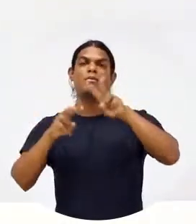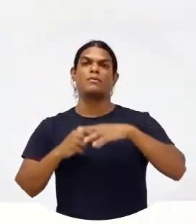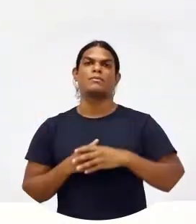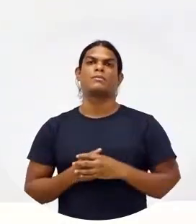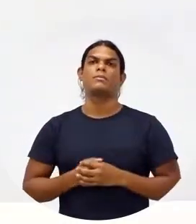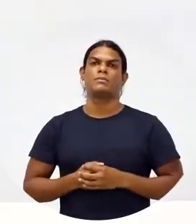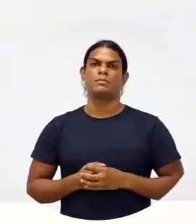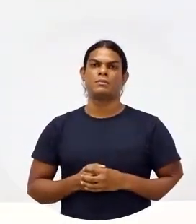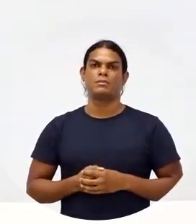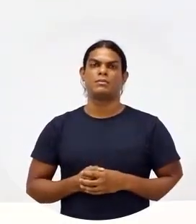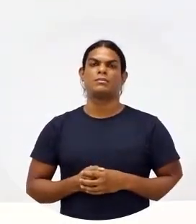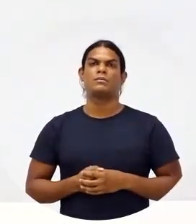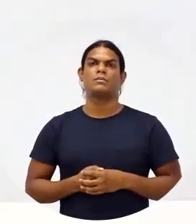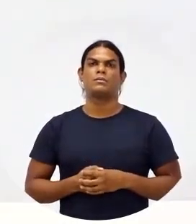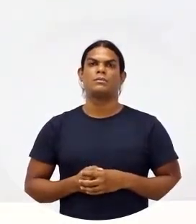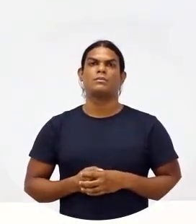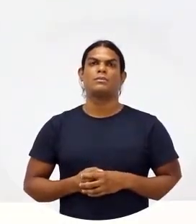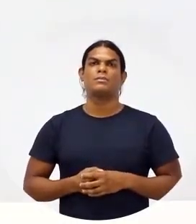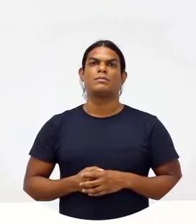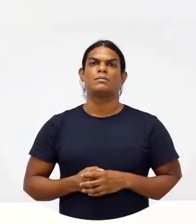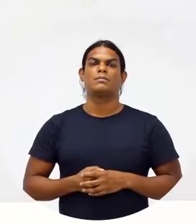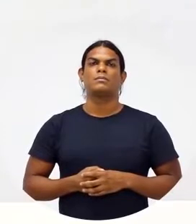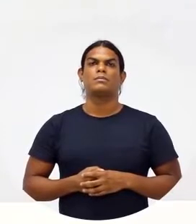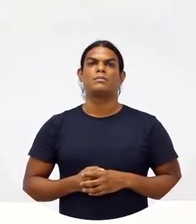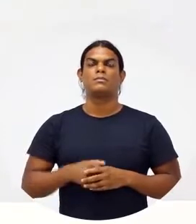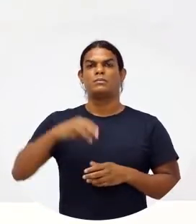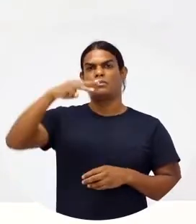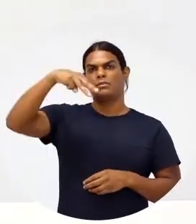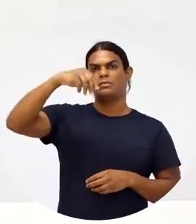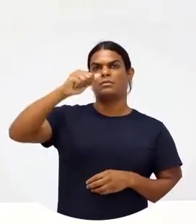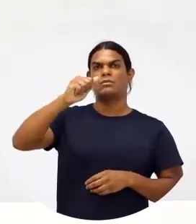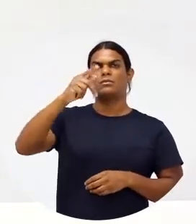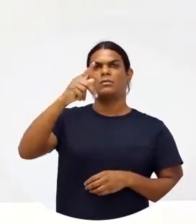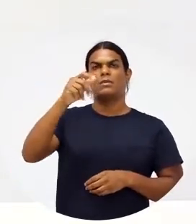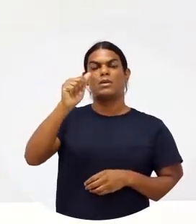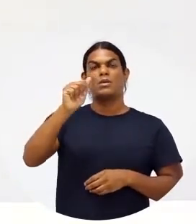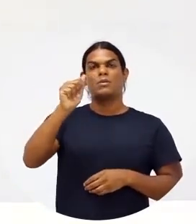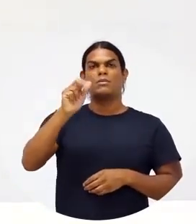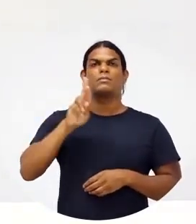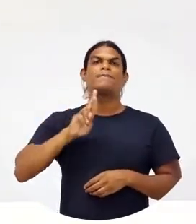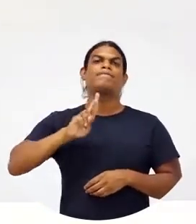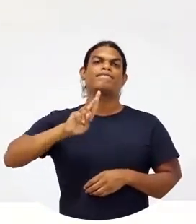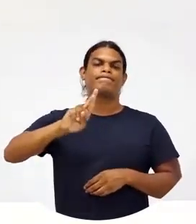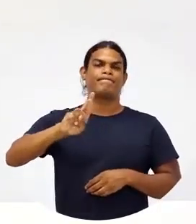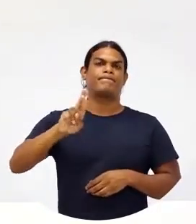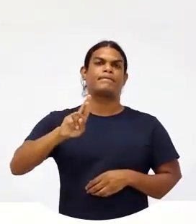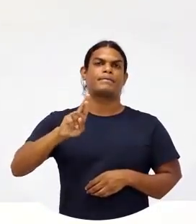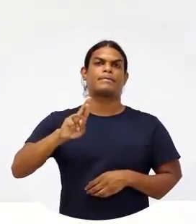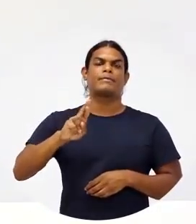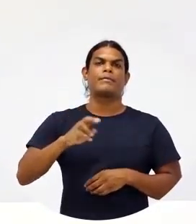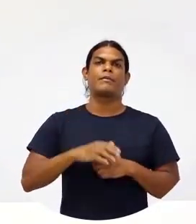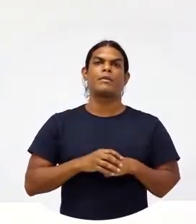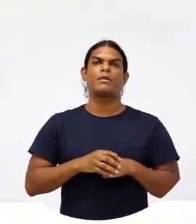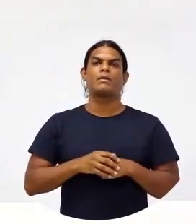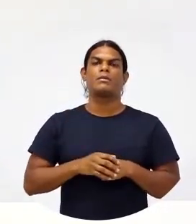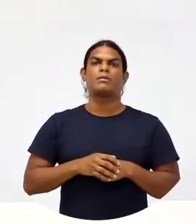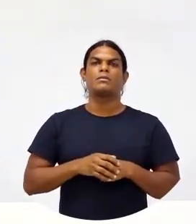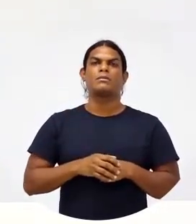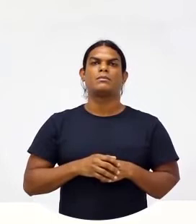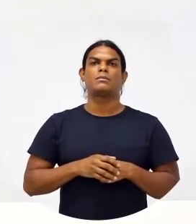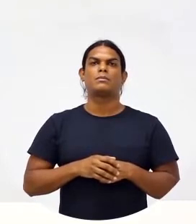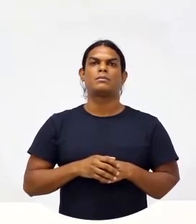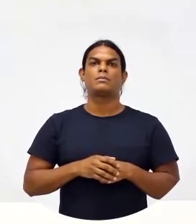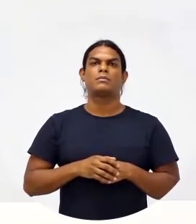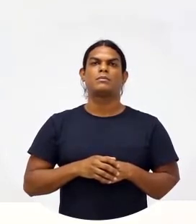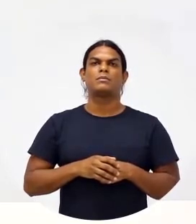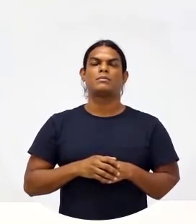olhar aquele mapa de risco. O mapa de risco, na realidade, é uma representação gráfica que a gente vai realizar como se fosse